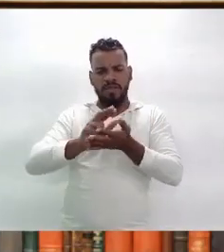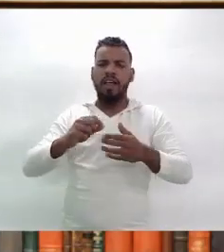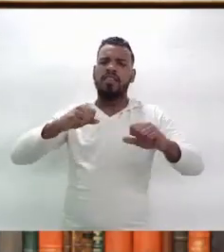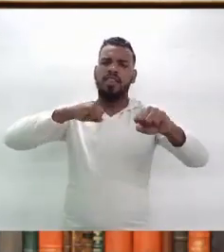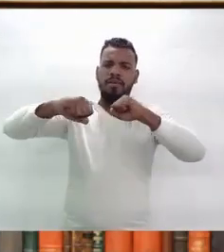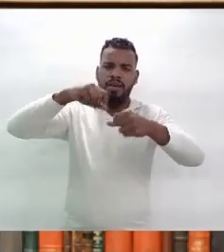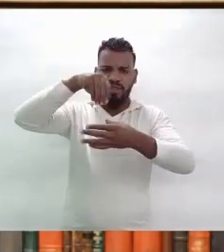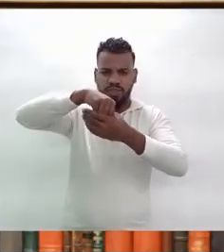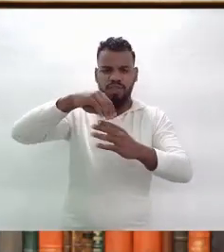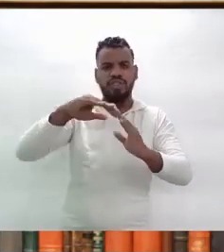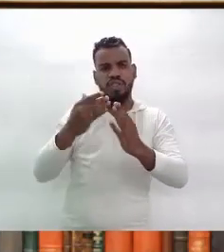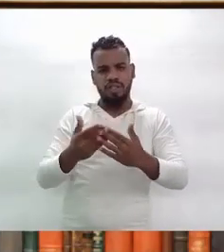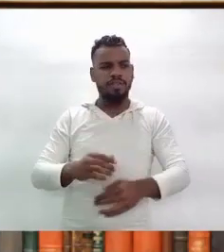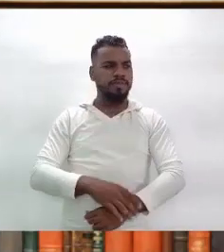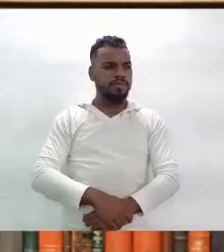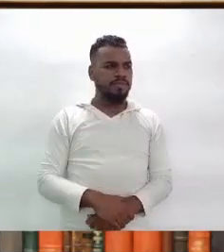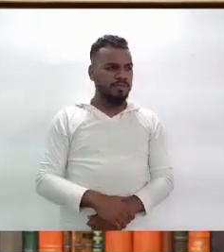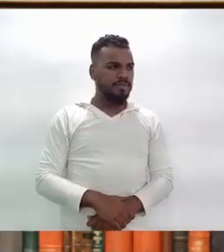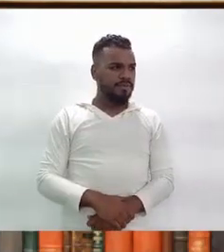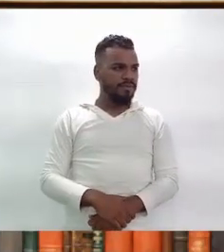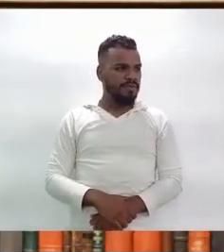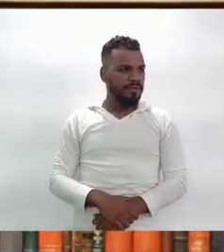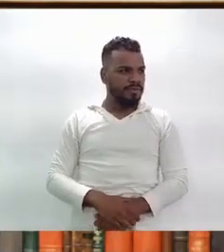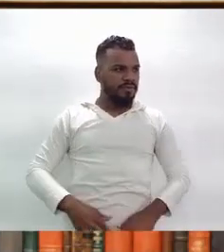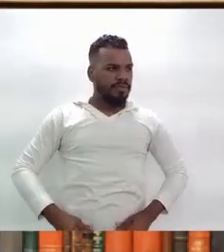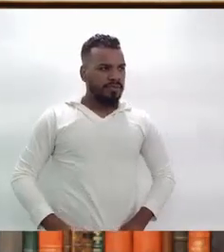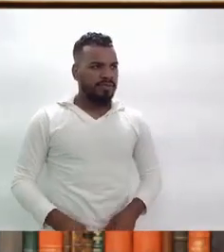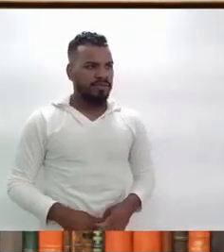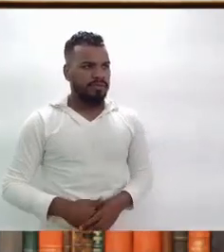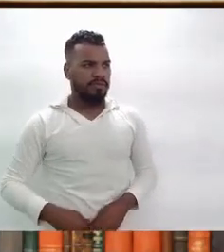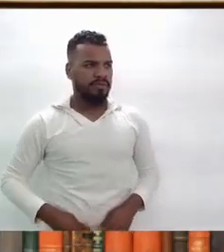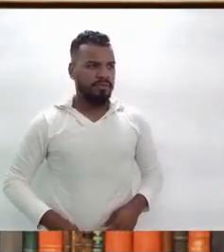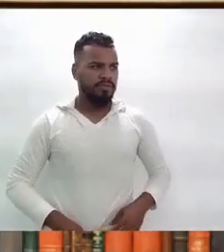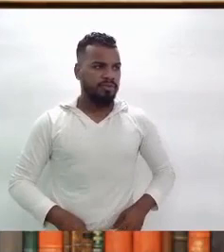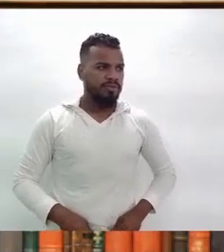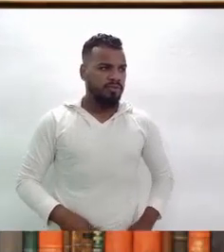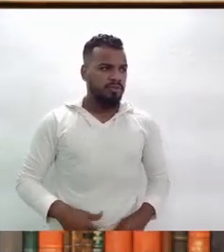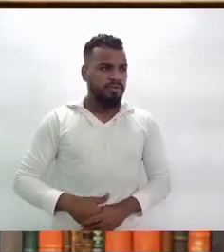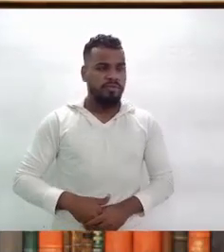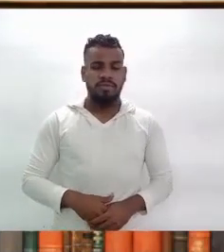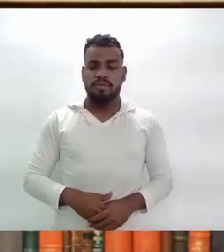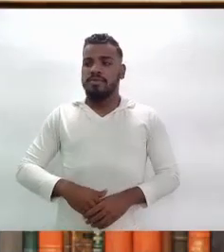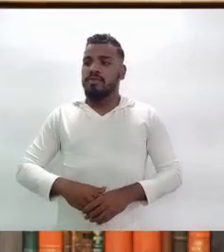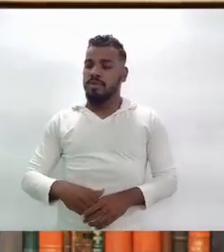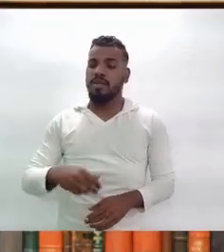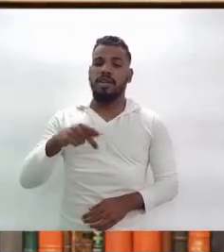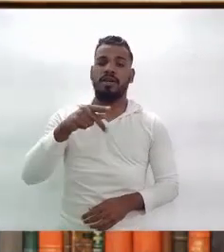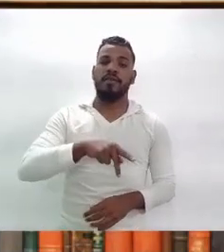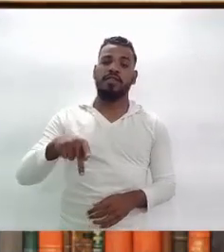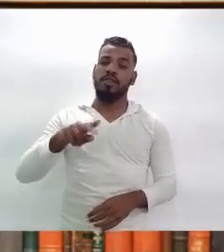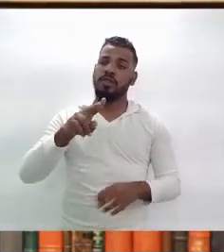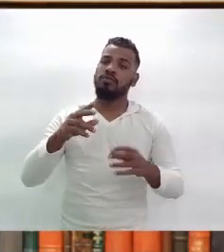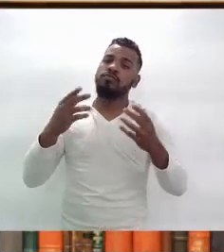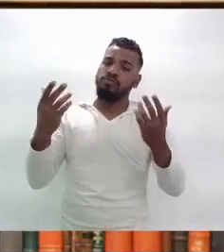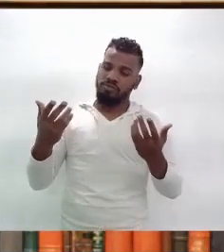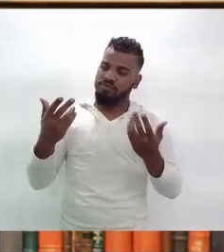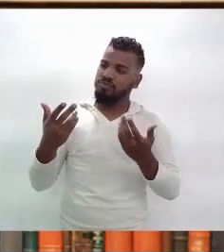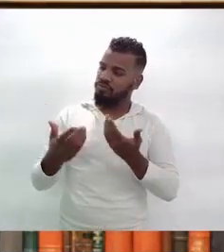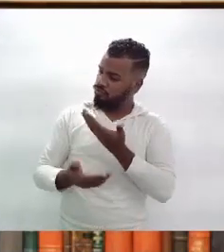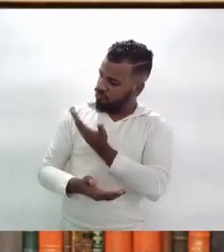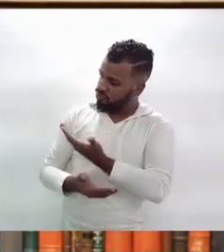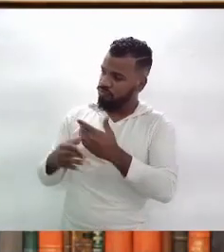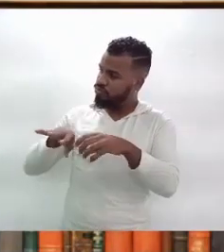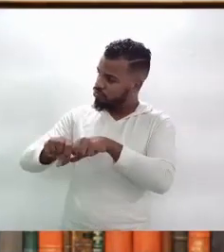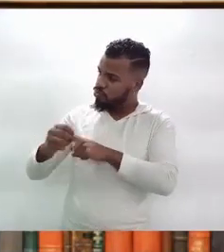na escola. Muito interessante. E, antes de mais nada, eu gostaria que a professora falasse um pouco do seu currículo, professora.